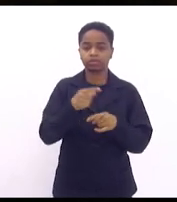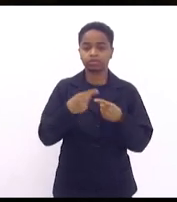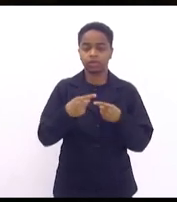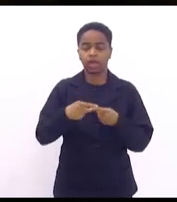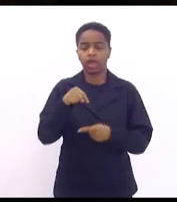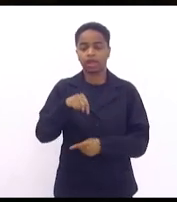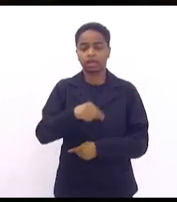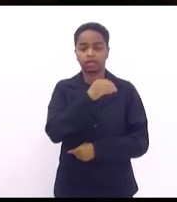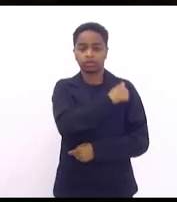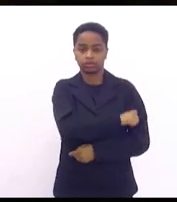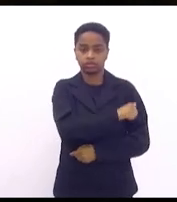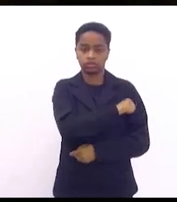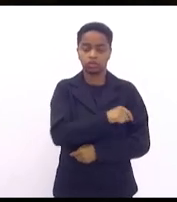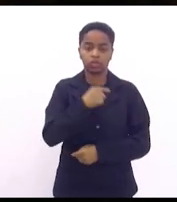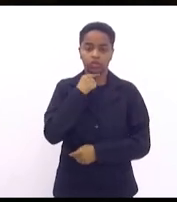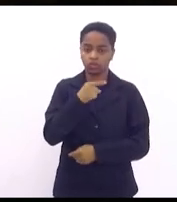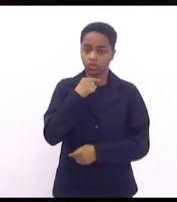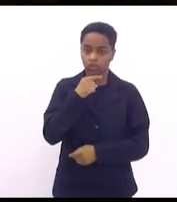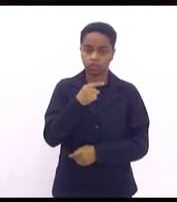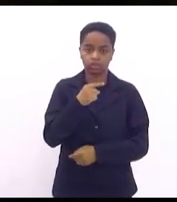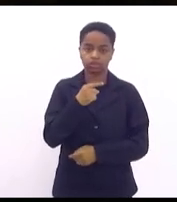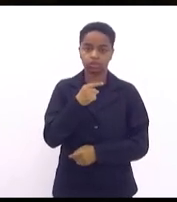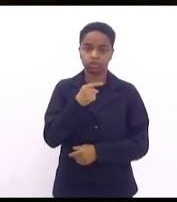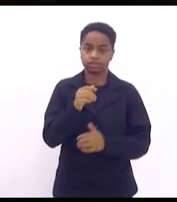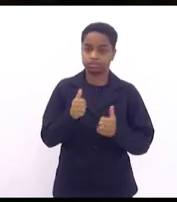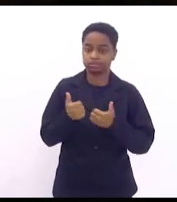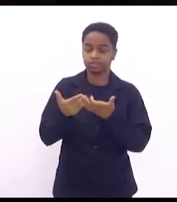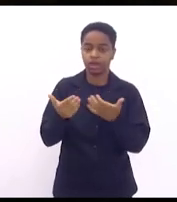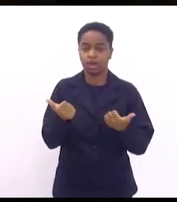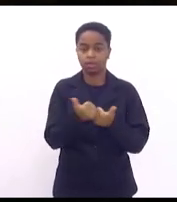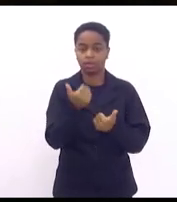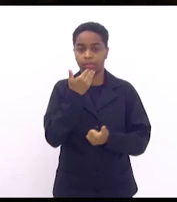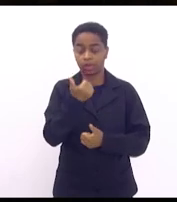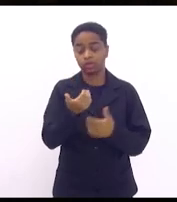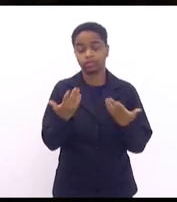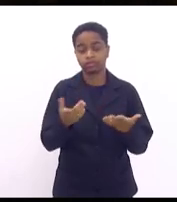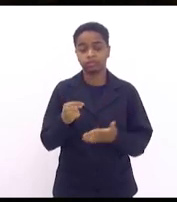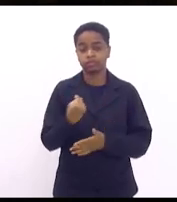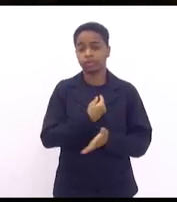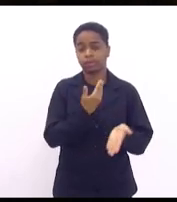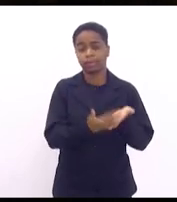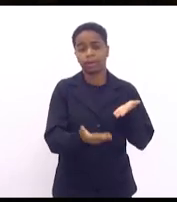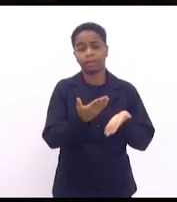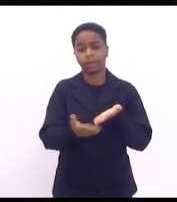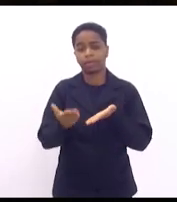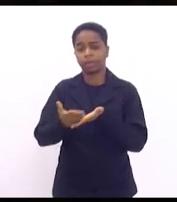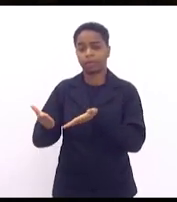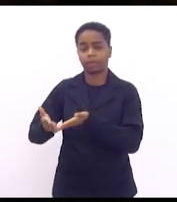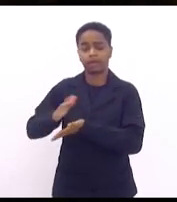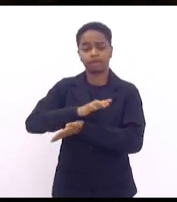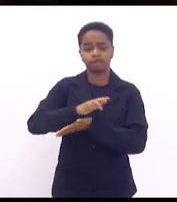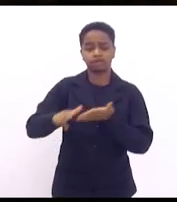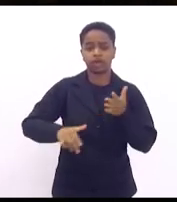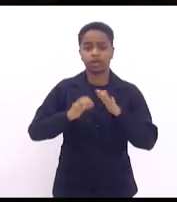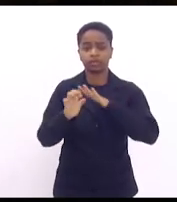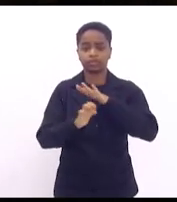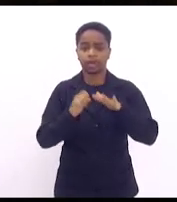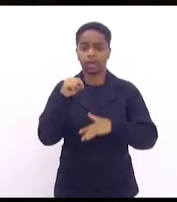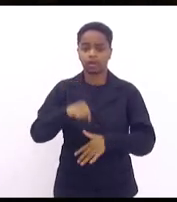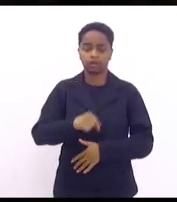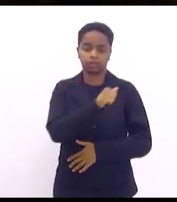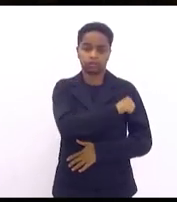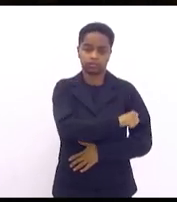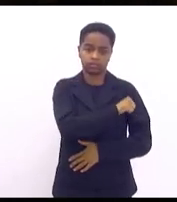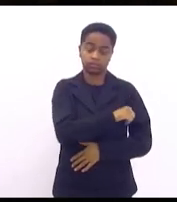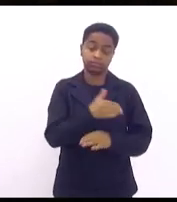Janeiro não pôde dar uma condição melhor, e com isso estamos perdendo diversos e diversos empresas aqui no nosso